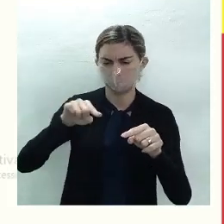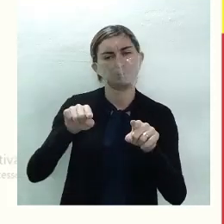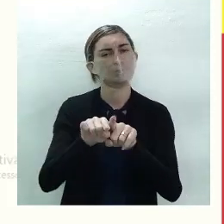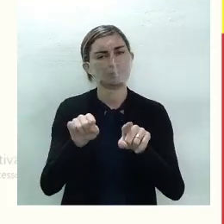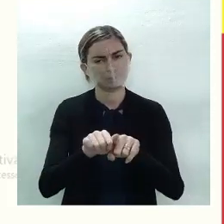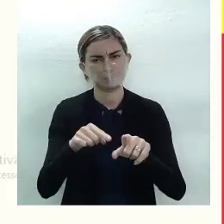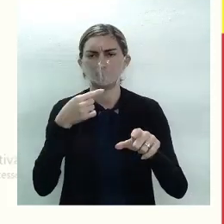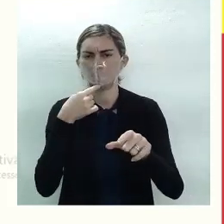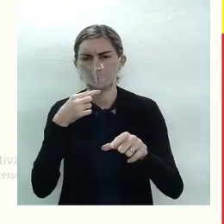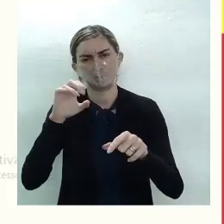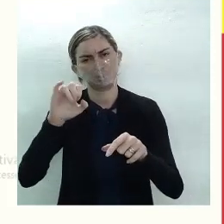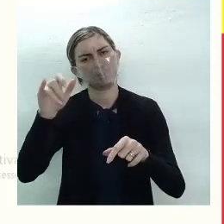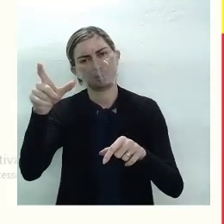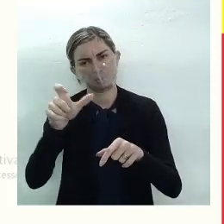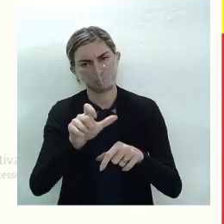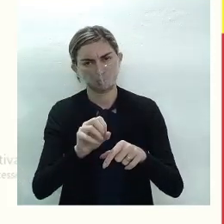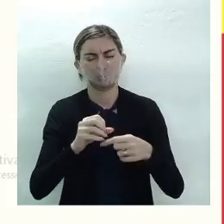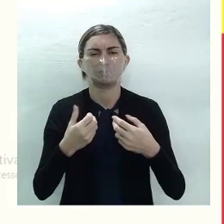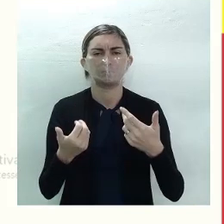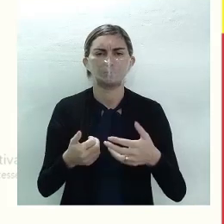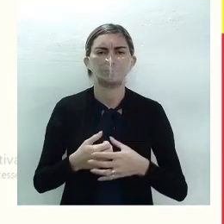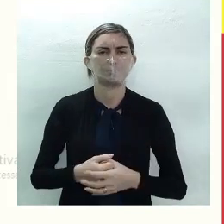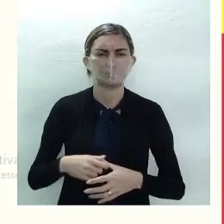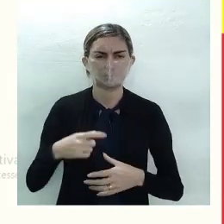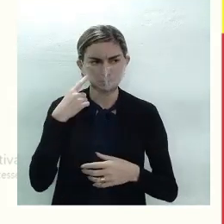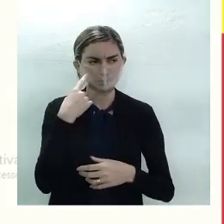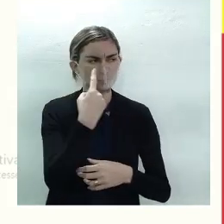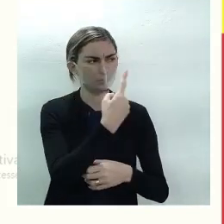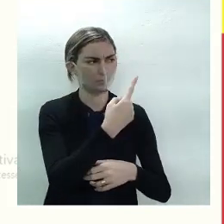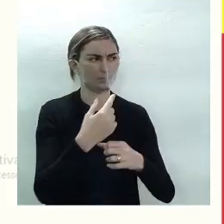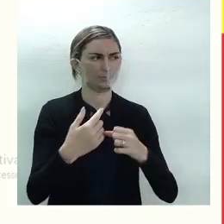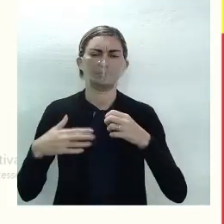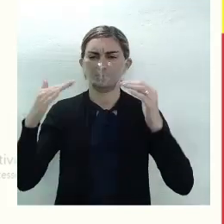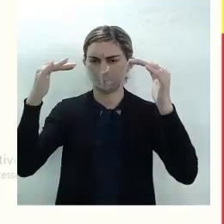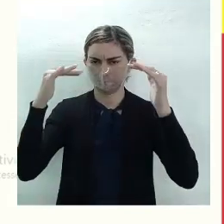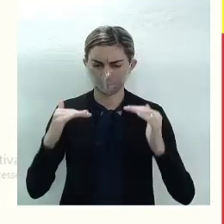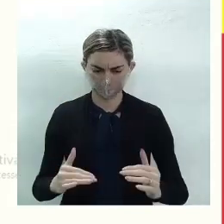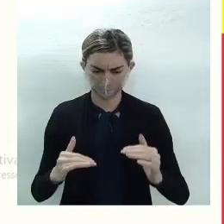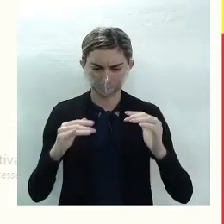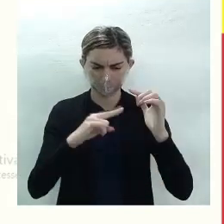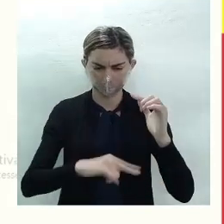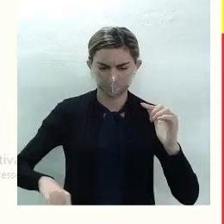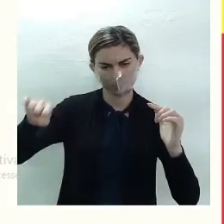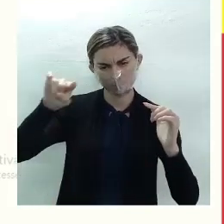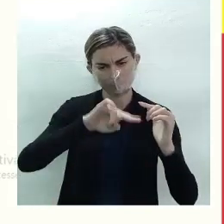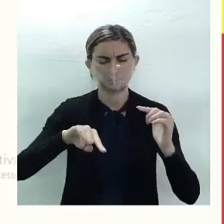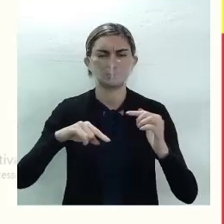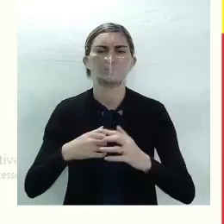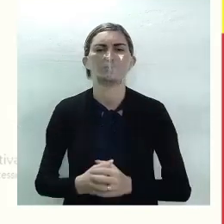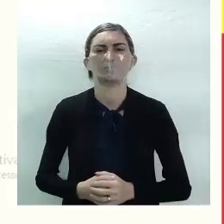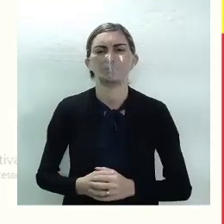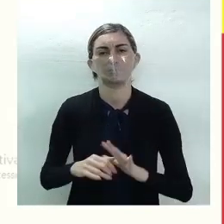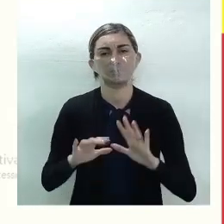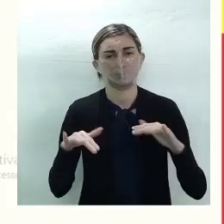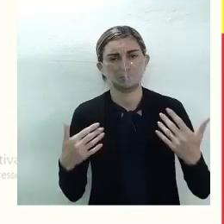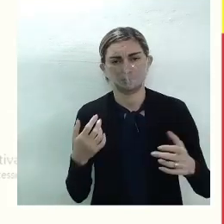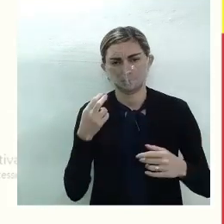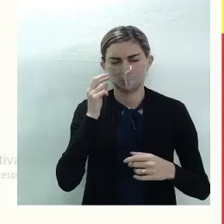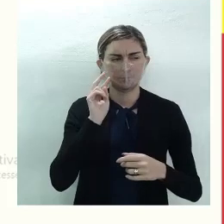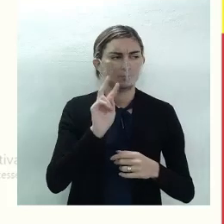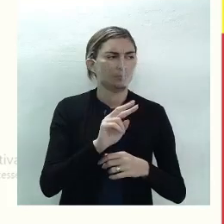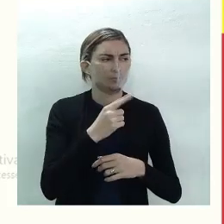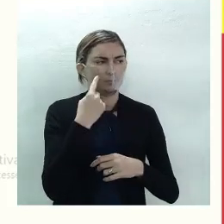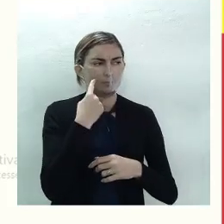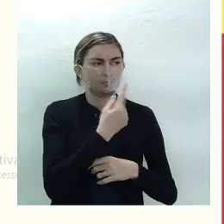ficar perto do eixo de simetria. Beleza? Olha aí abaixo no lado esquerdo, rotação. Então, veja aqui,